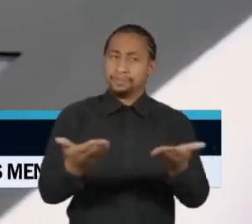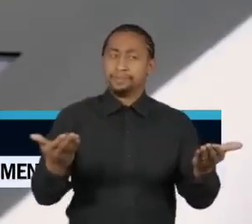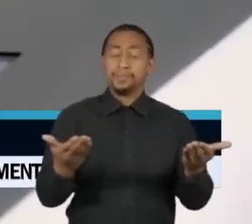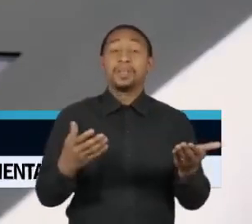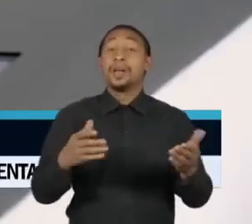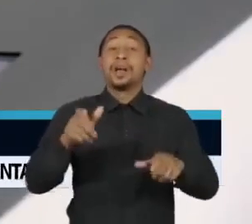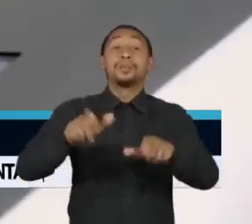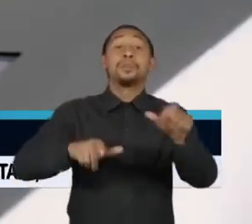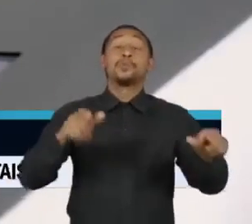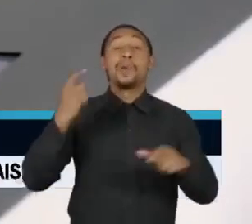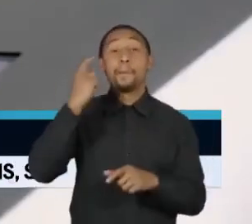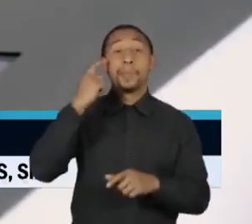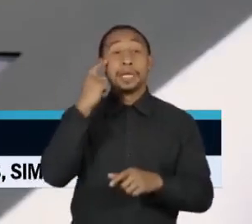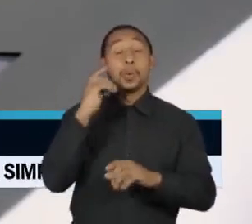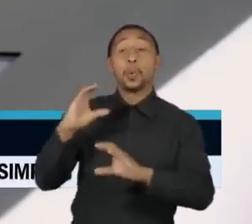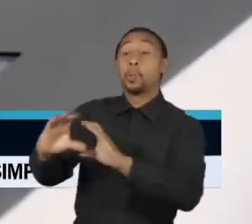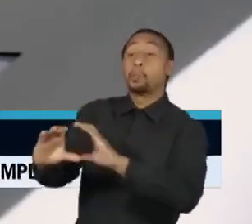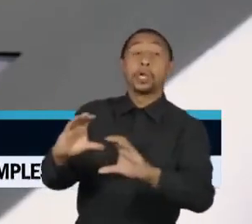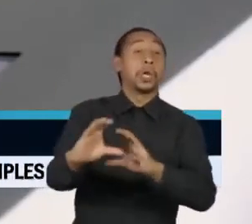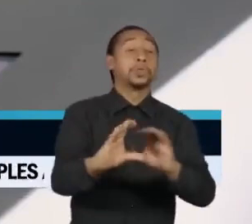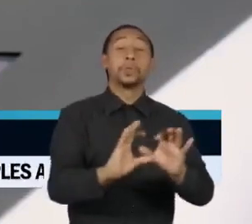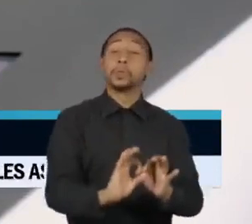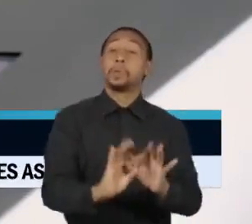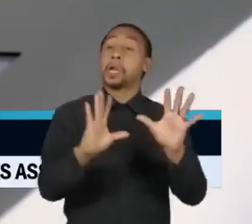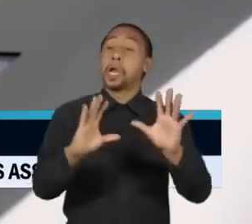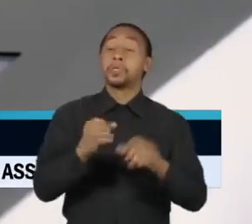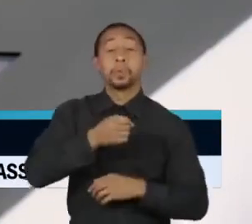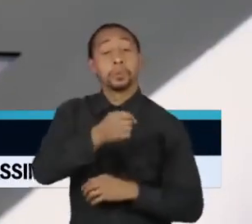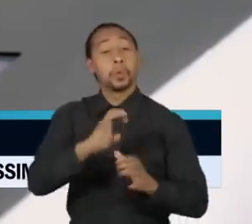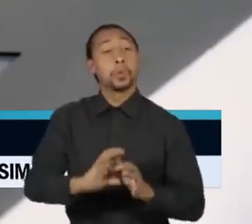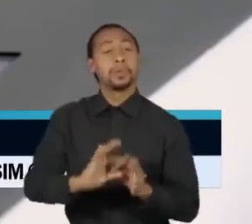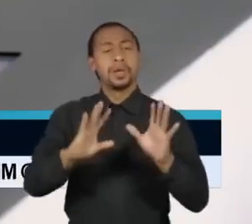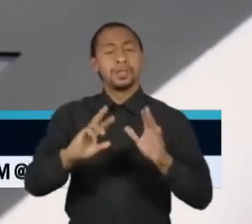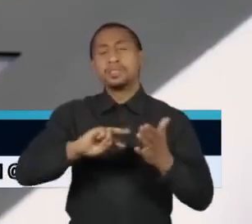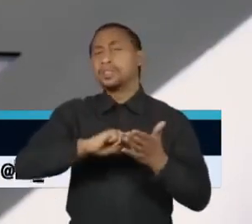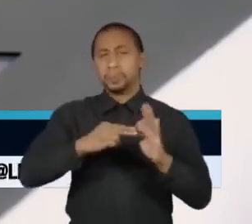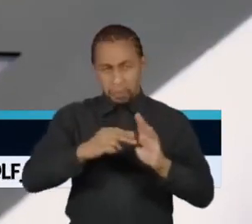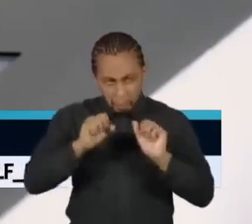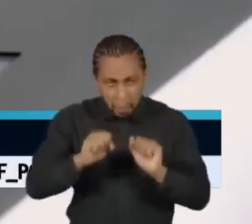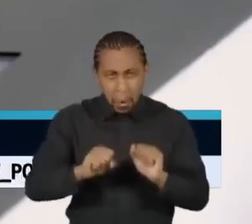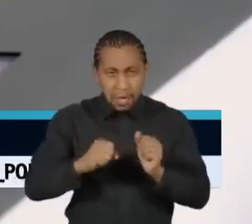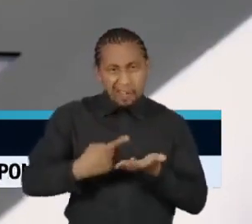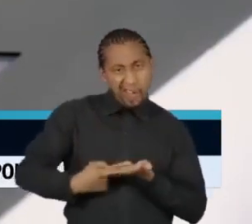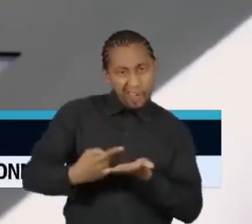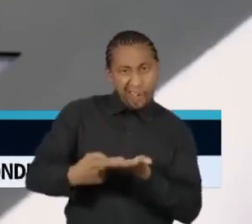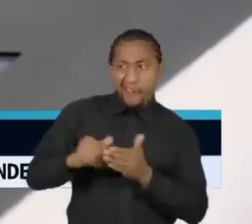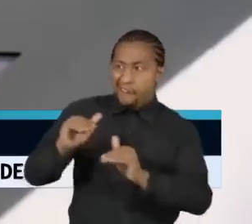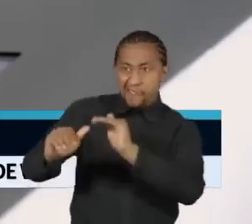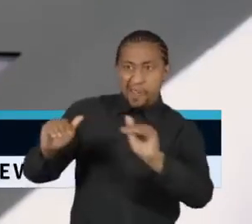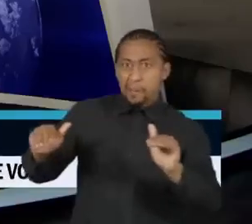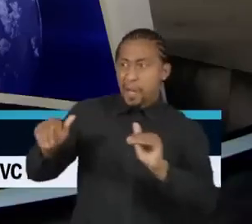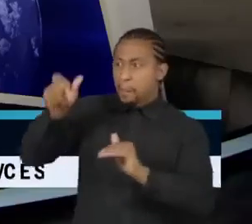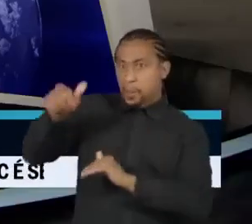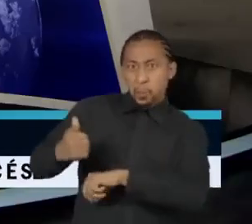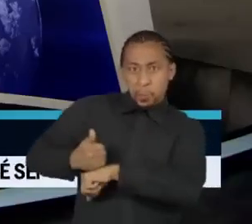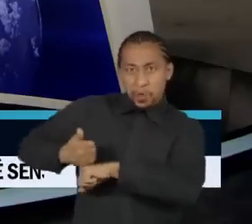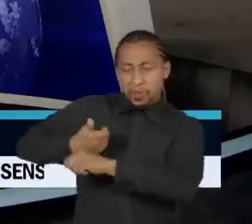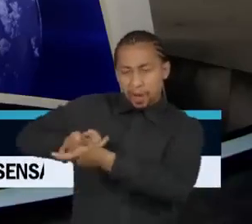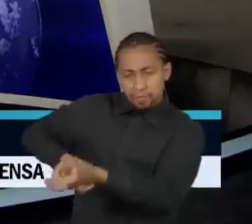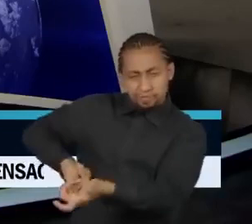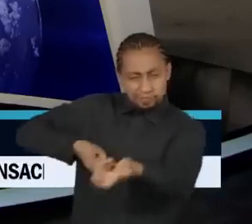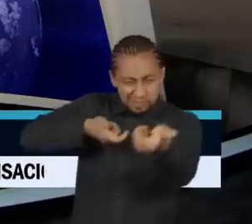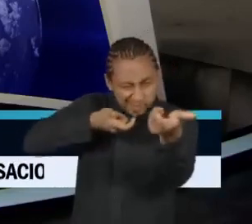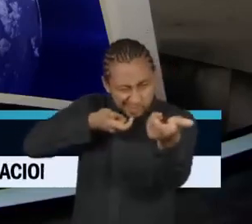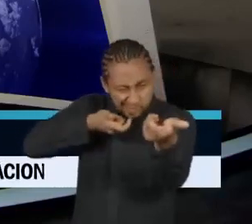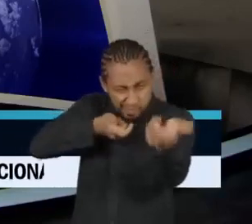de comunicação de imprensa significa você poder conspirar chamar atirador de elite falar